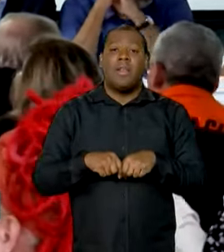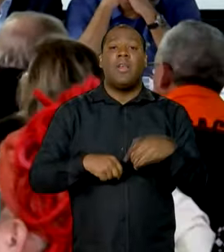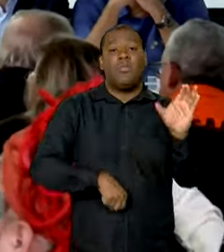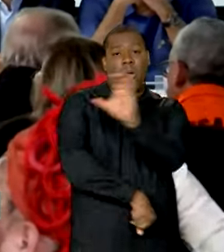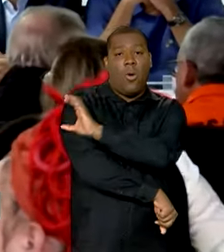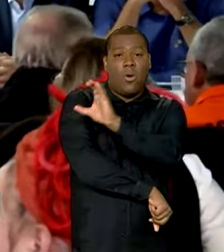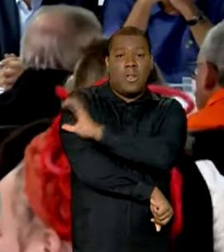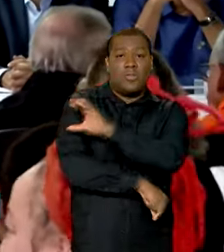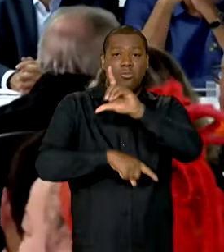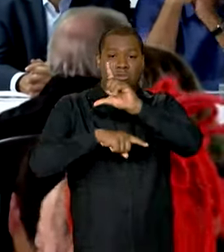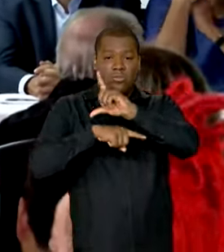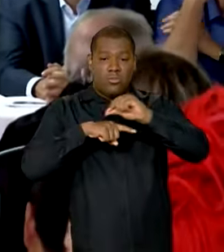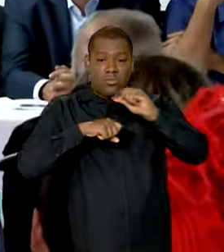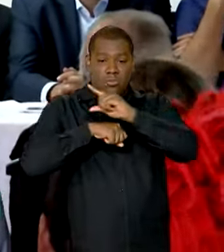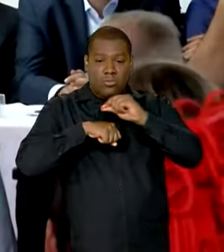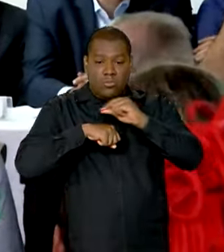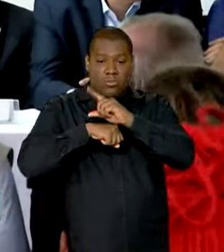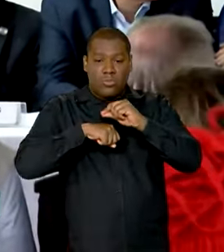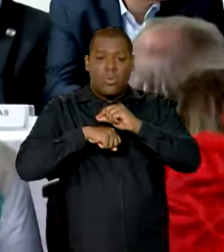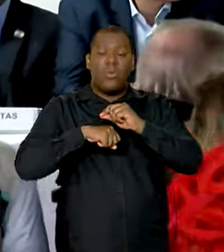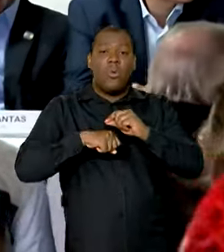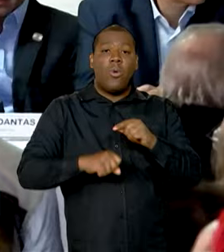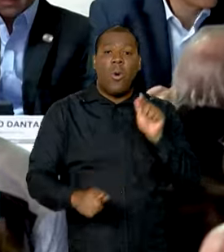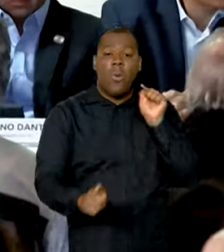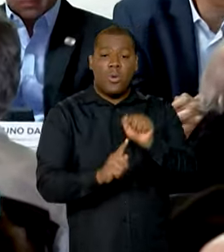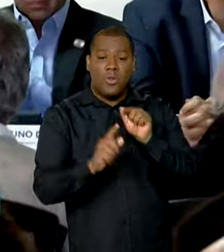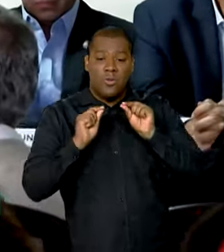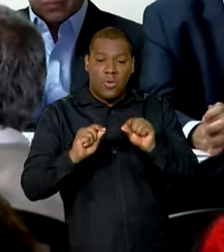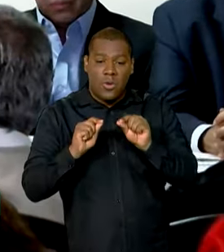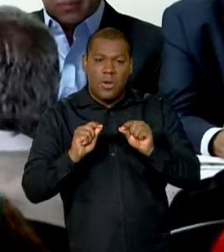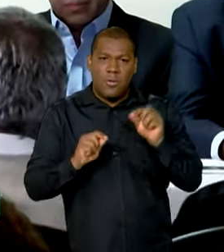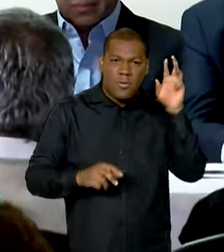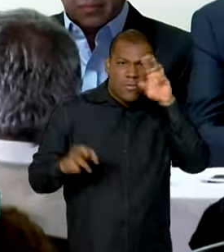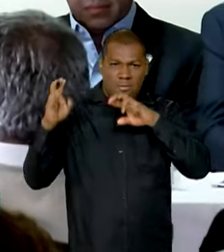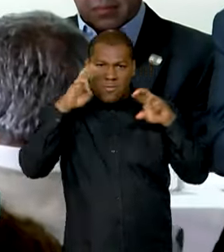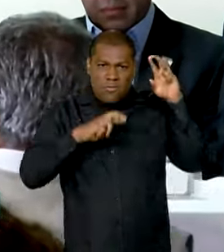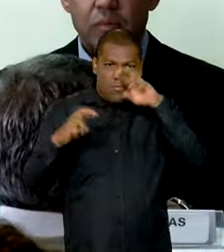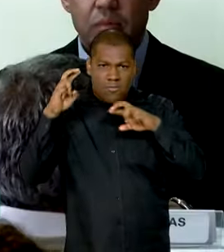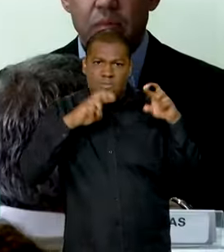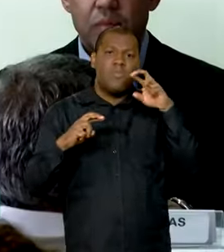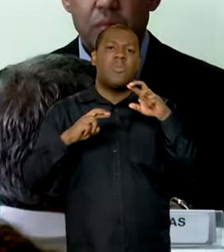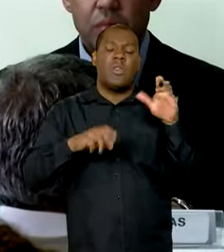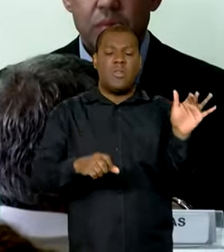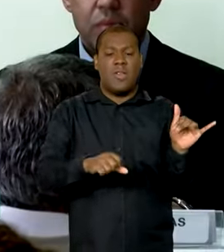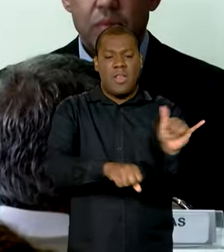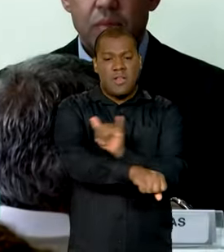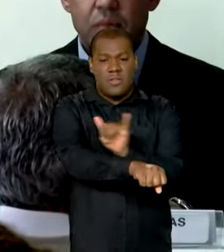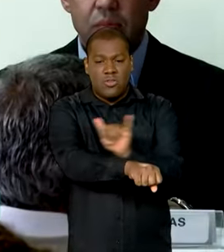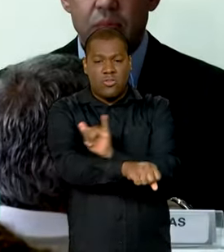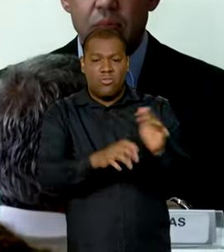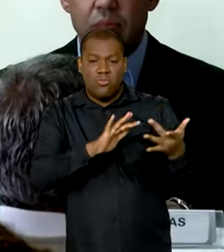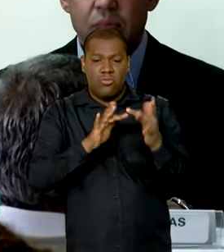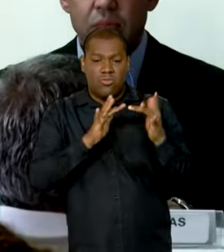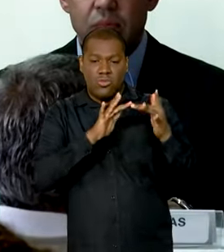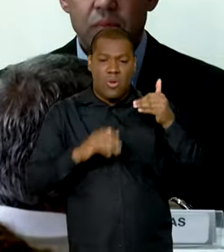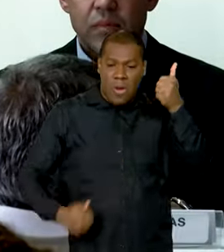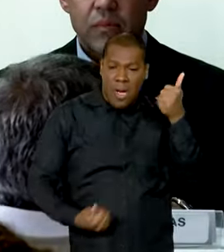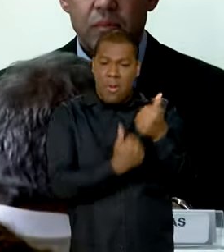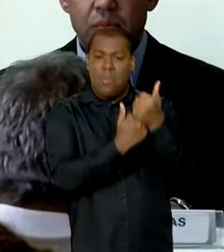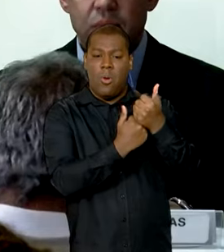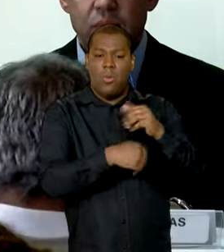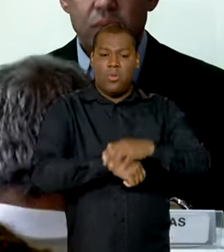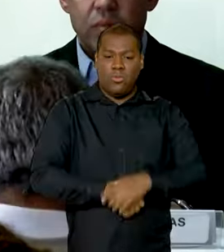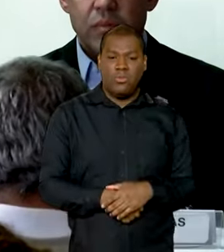Civil, com o objetivo de monitorar de perto e agilizar as ações de apoio. Temos um núcleo na região central de Santa